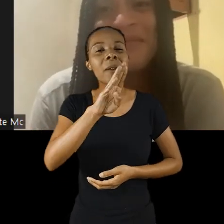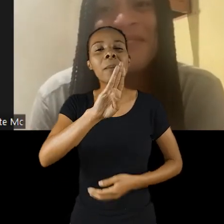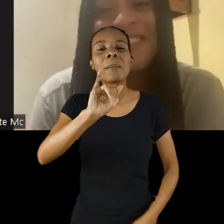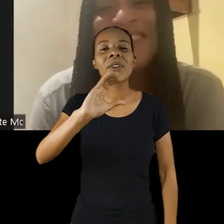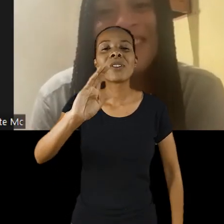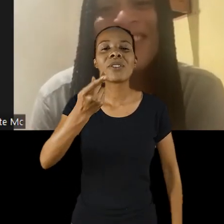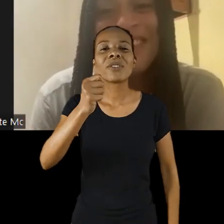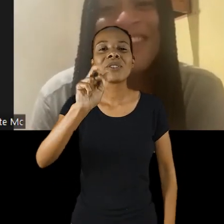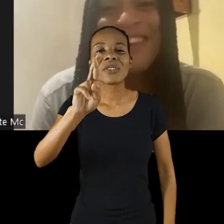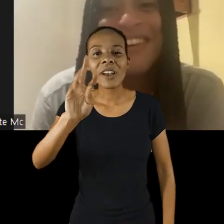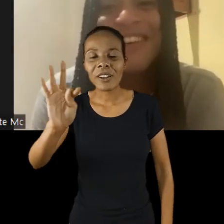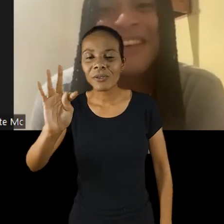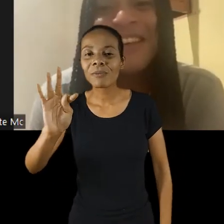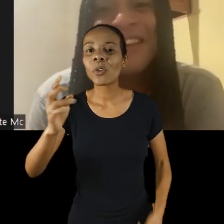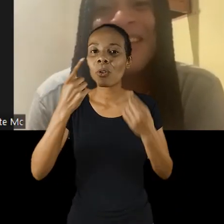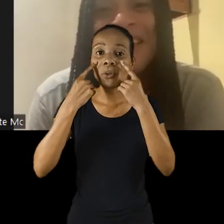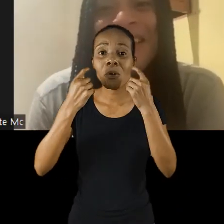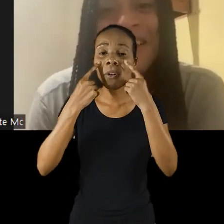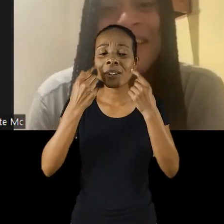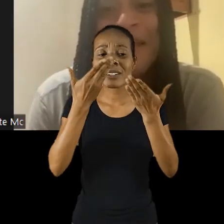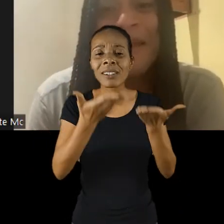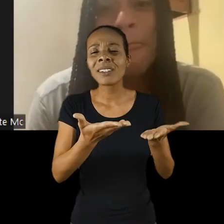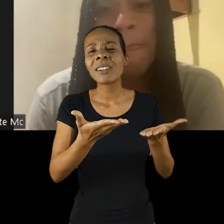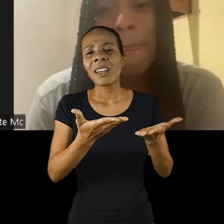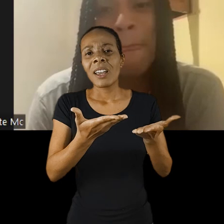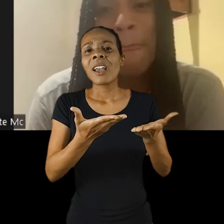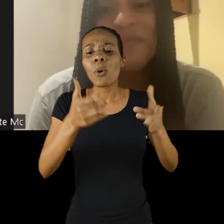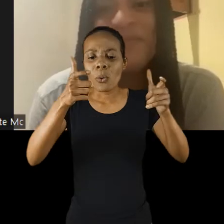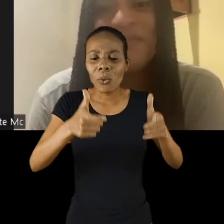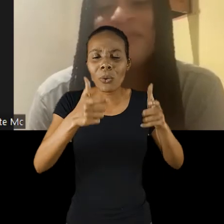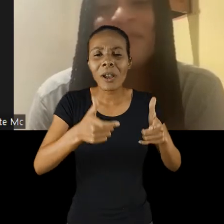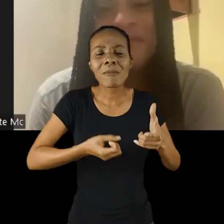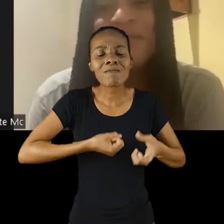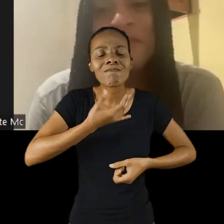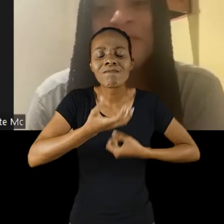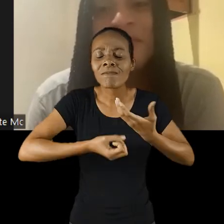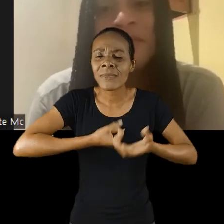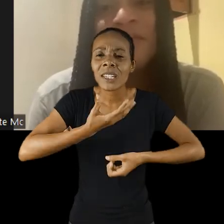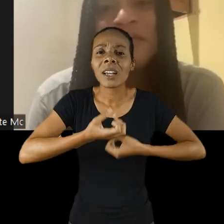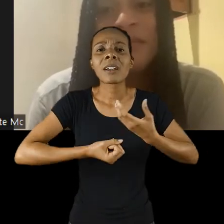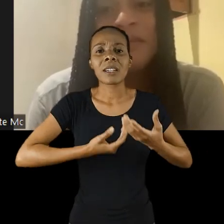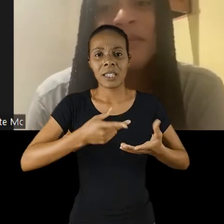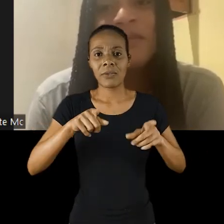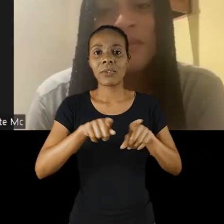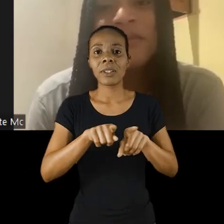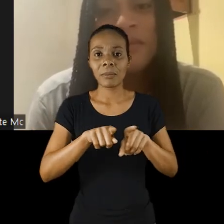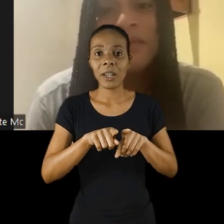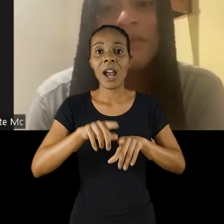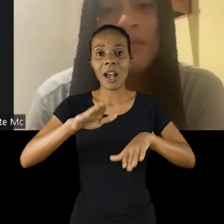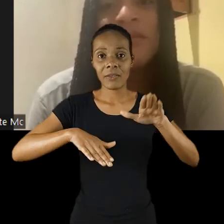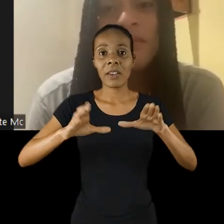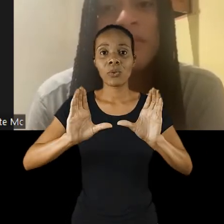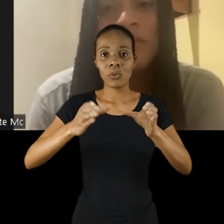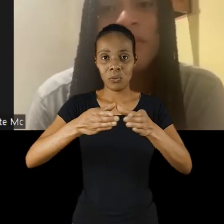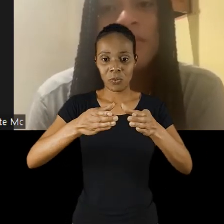aqui, é um lugar de desabafo também, sabe? Esse lugar que muitas das vezes a Toda Deseu me deu